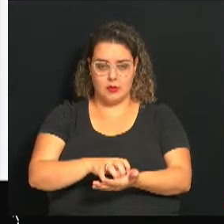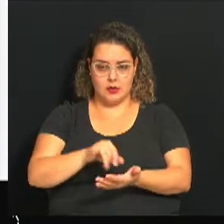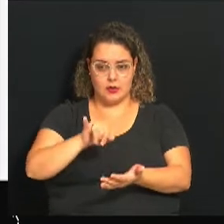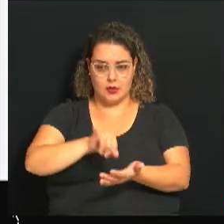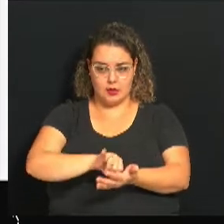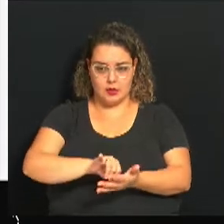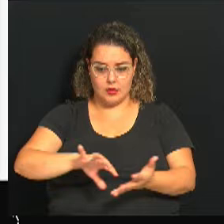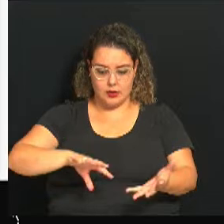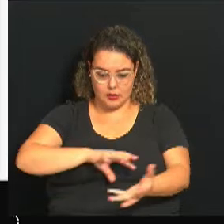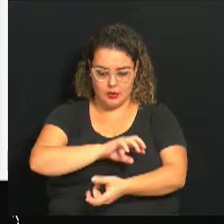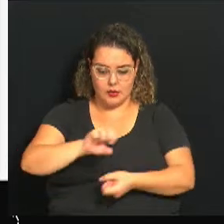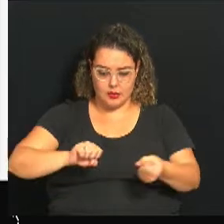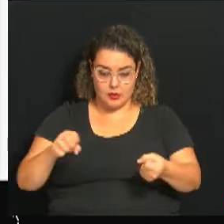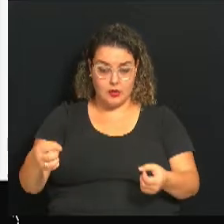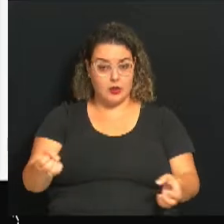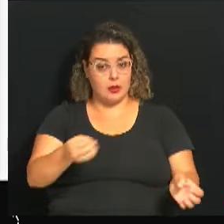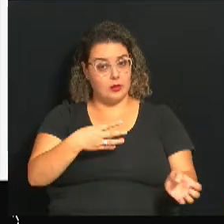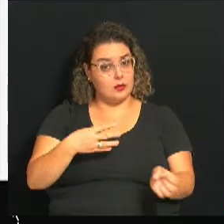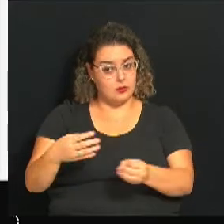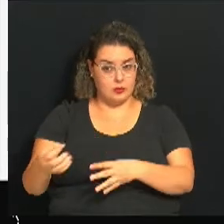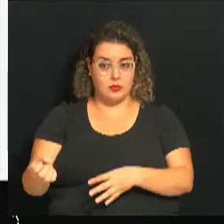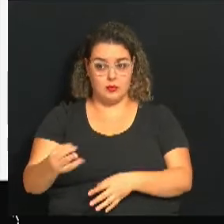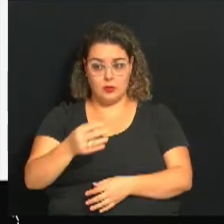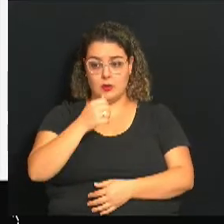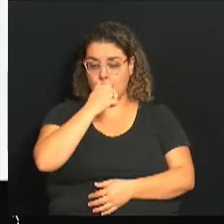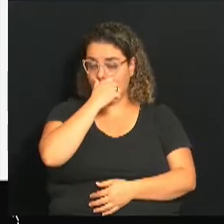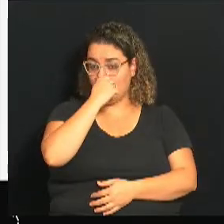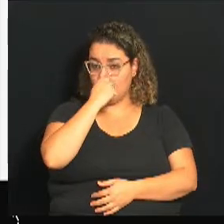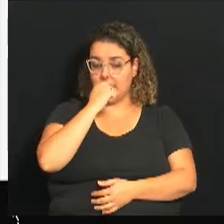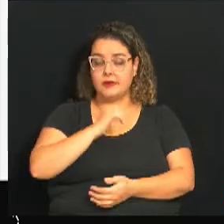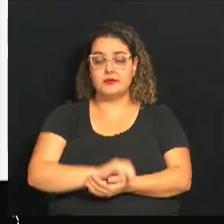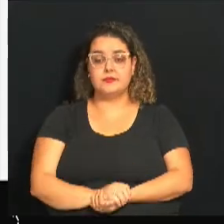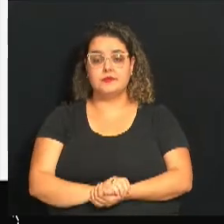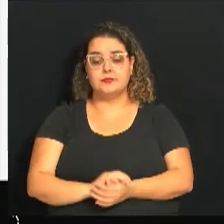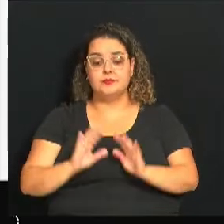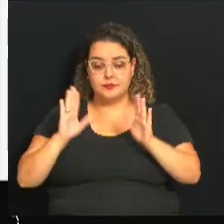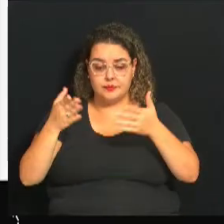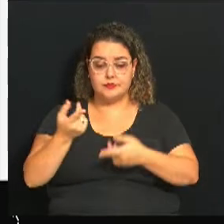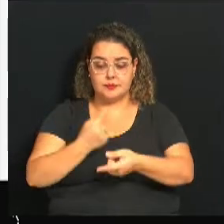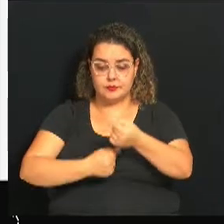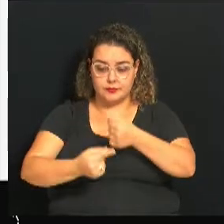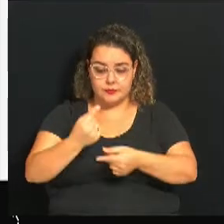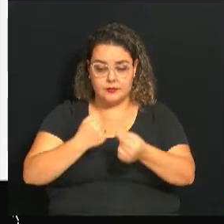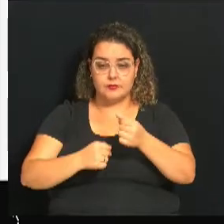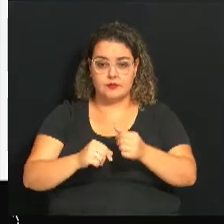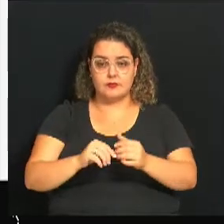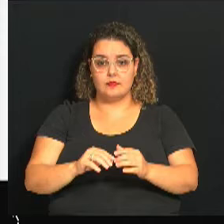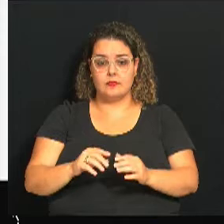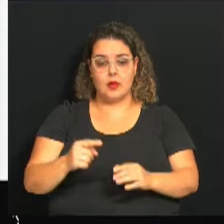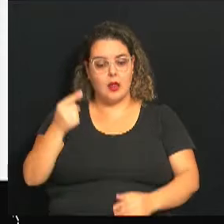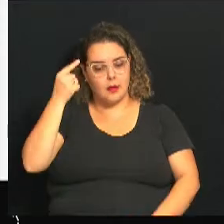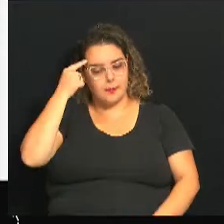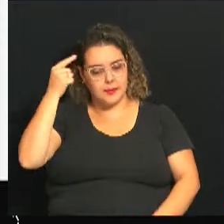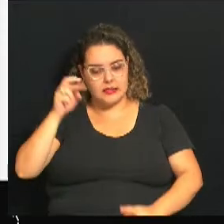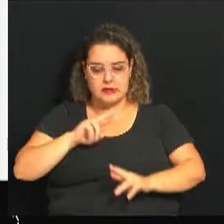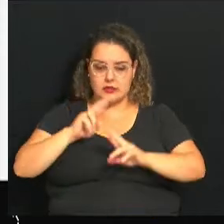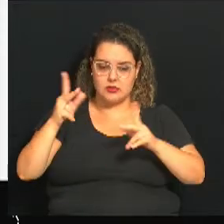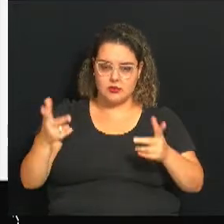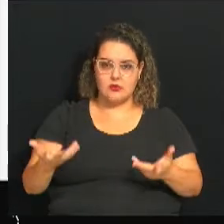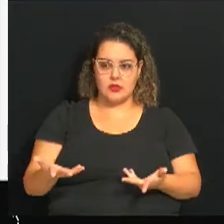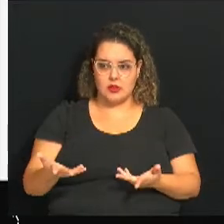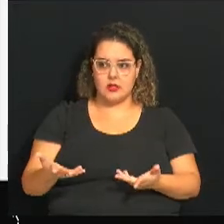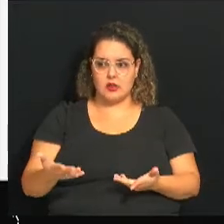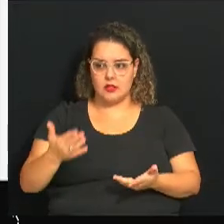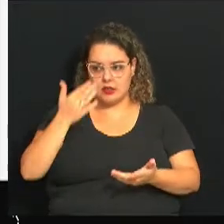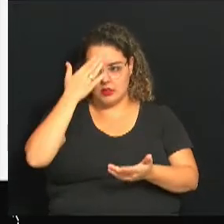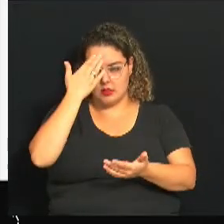Tá? Então, a gente tem que buscar esse dinamismo econômico, sair um pouquinho fora da caixinha, né? Eu acredito que a gente está